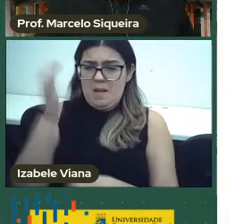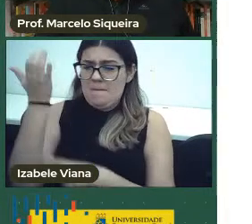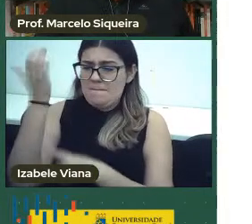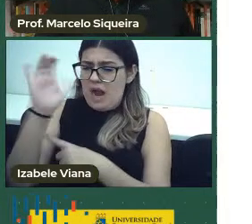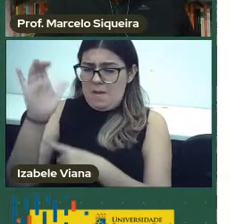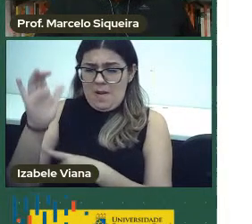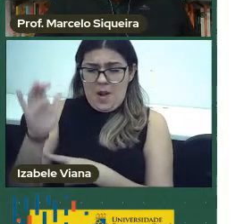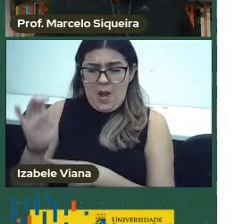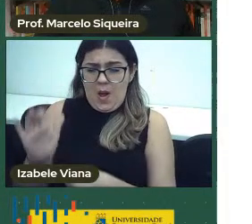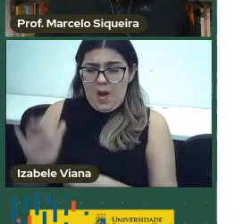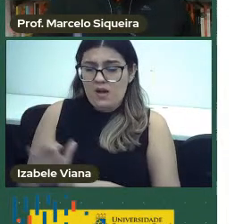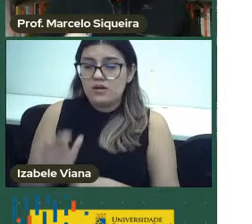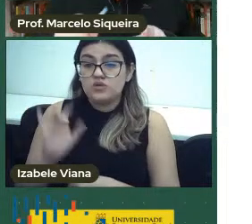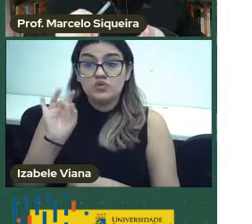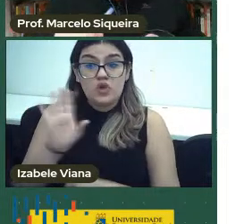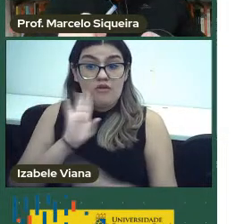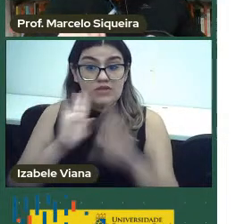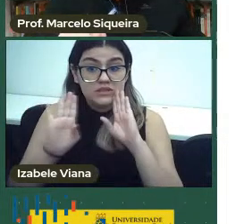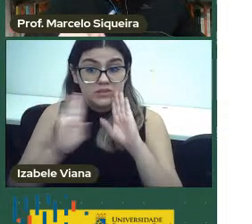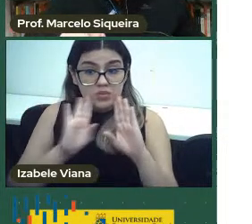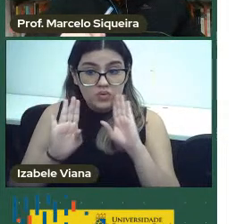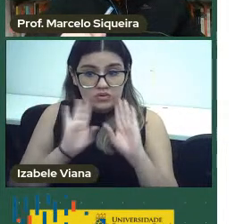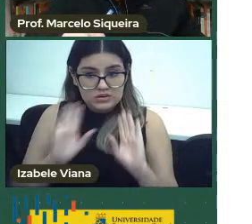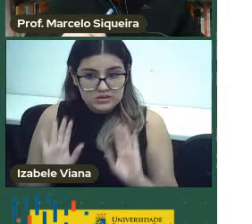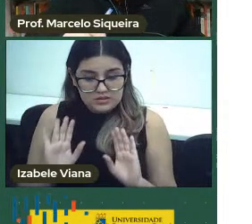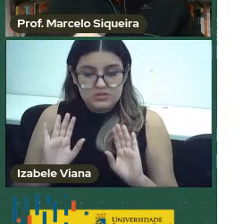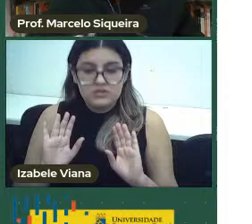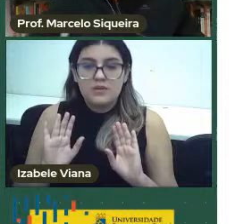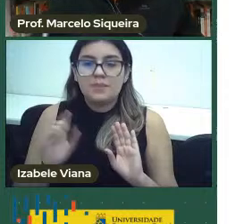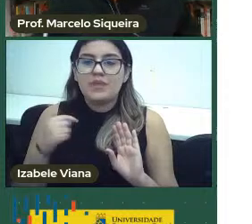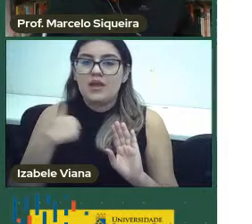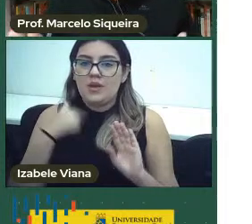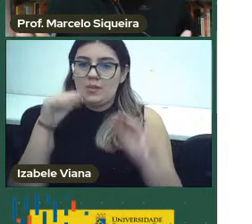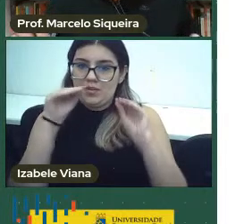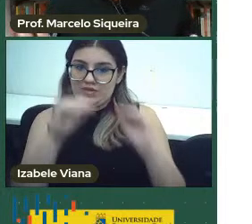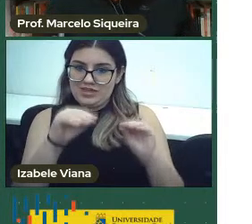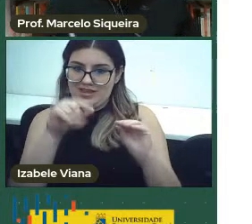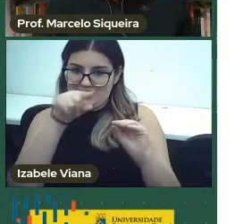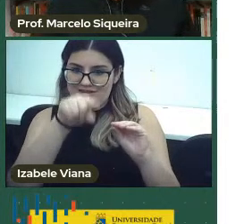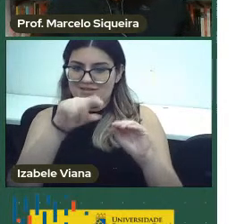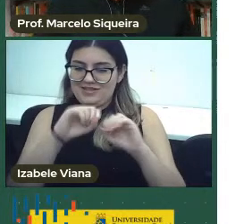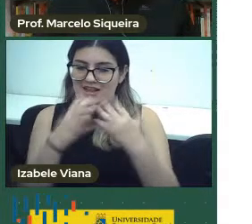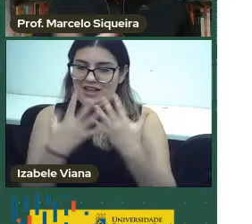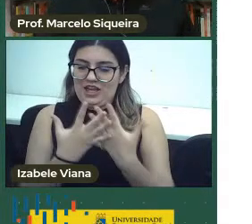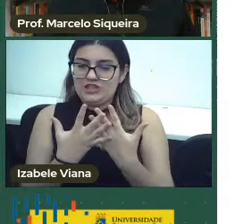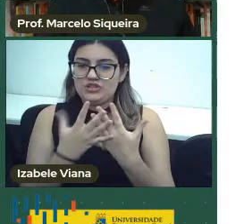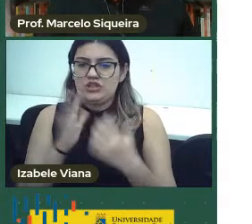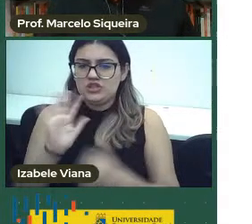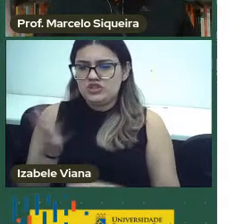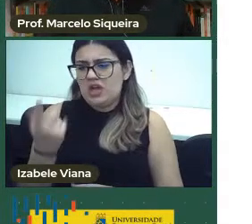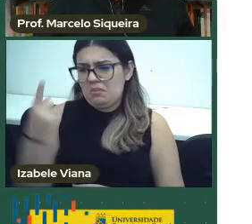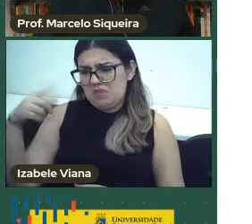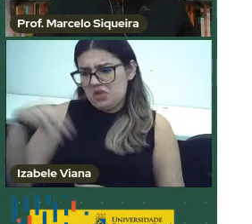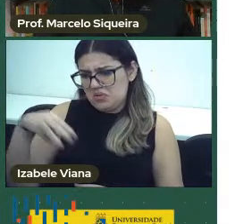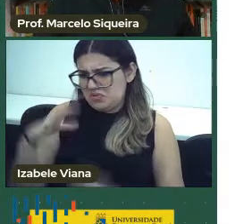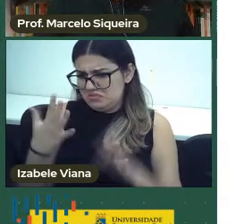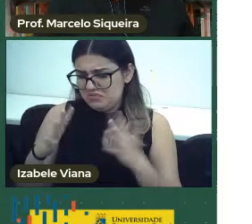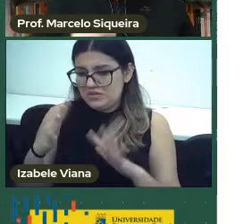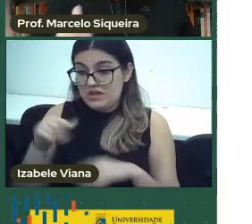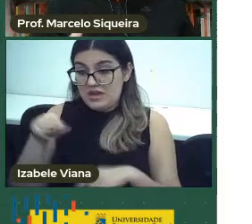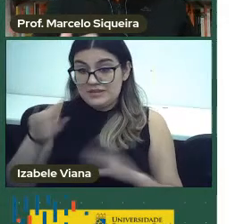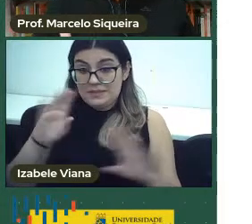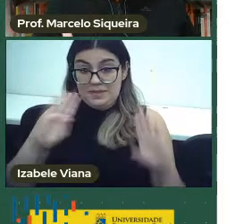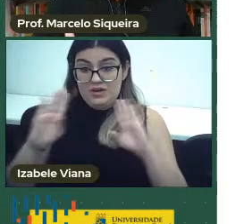seja, desde quando eu botei esse slide aqui, já se passaram aqui um minuto, só nesse período,